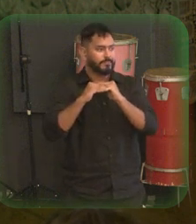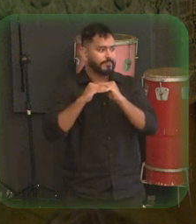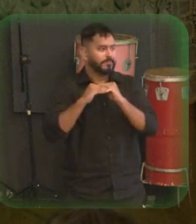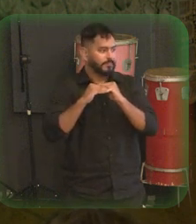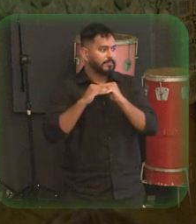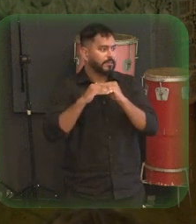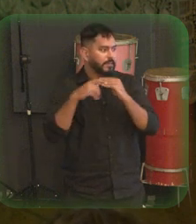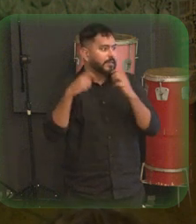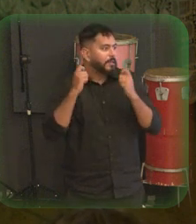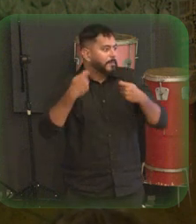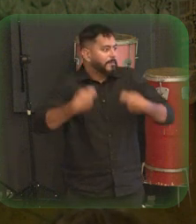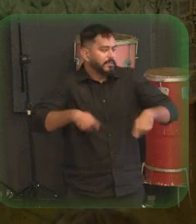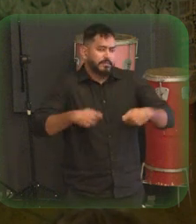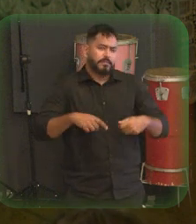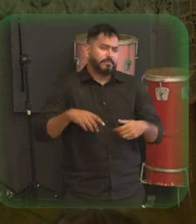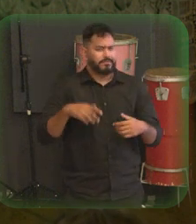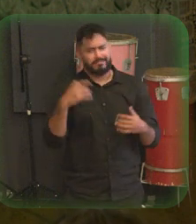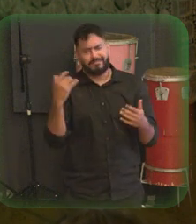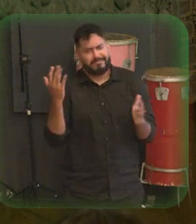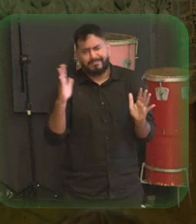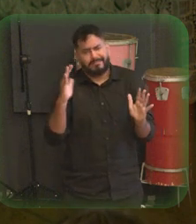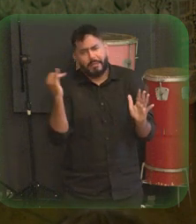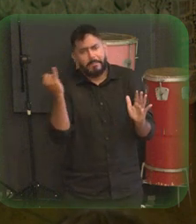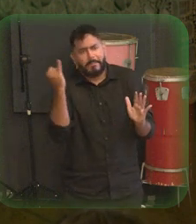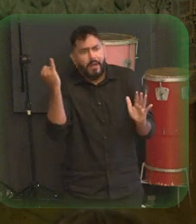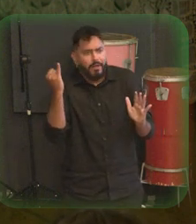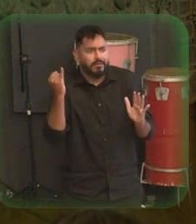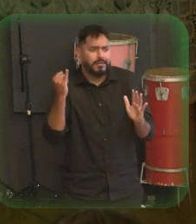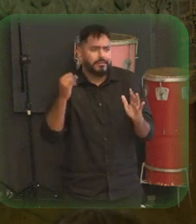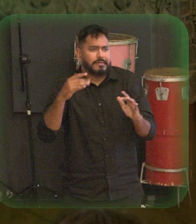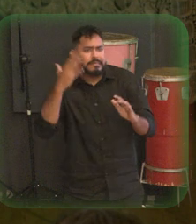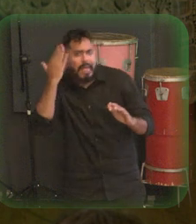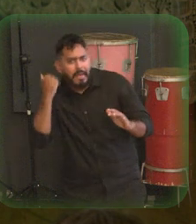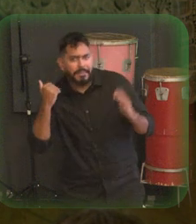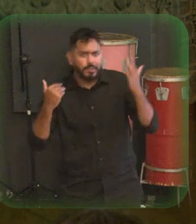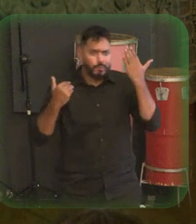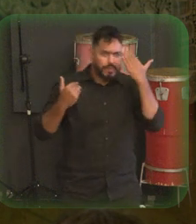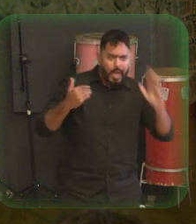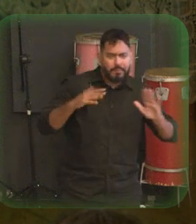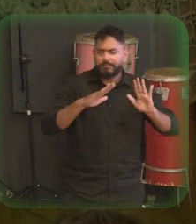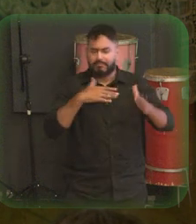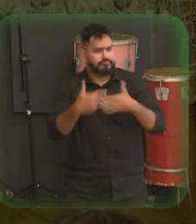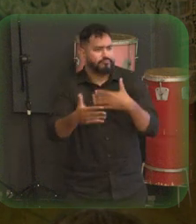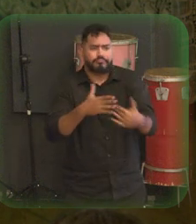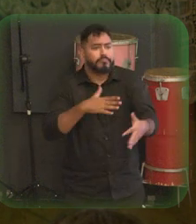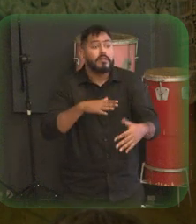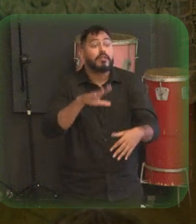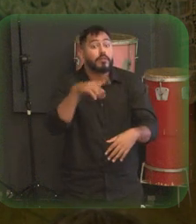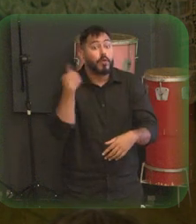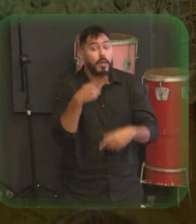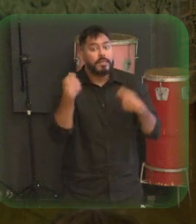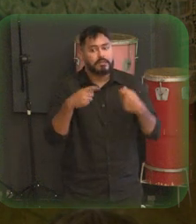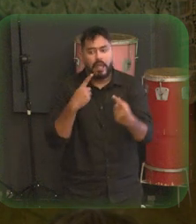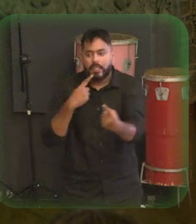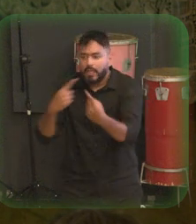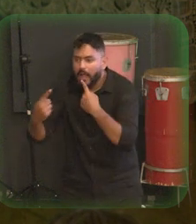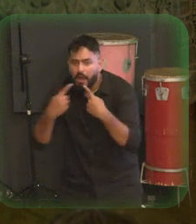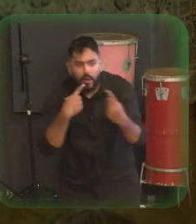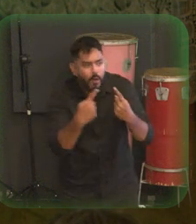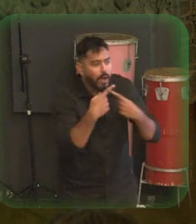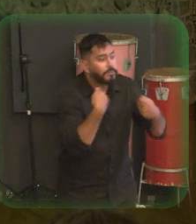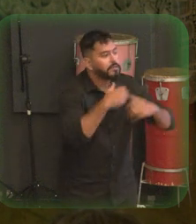Não importa se dança bem, se dança mal, mas todo mundo vai, a gente tem que dançar. E a gente precisa conversar, a gente precisa dialogar. A gente precisa